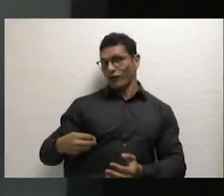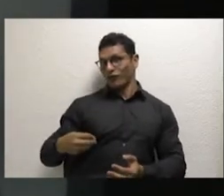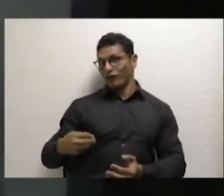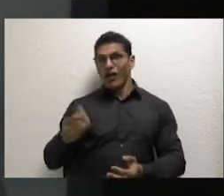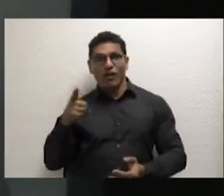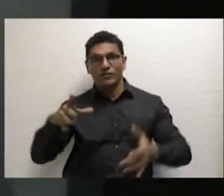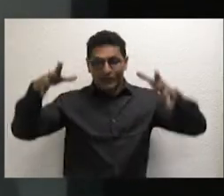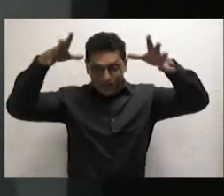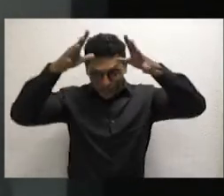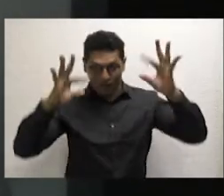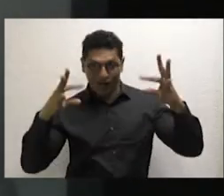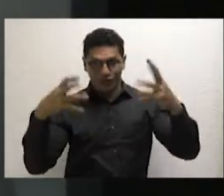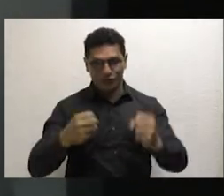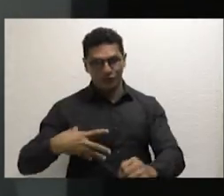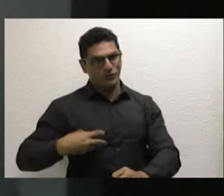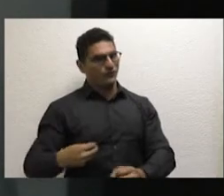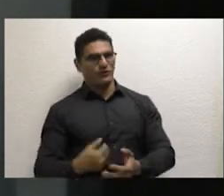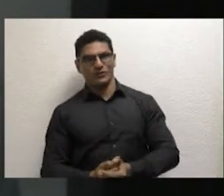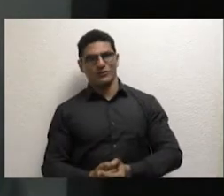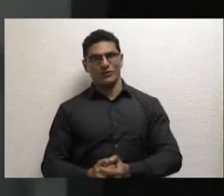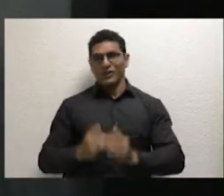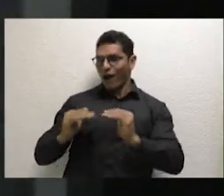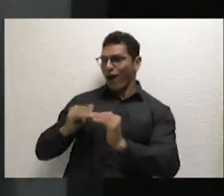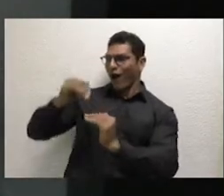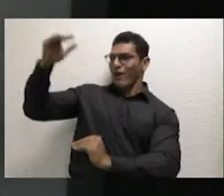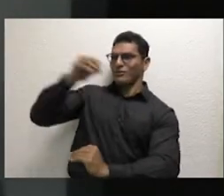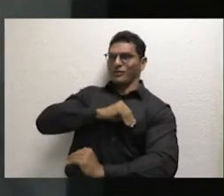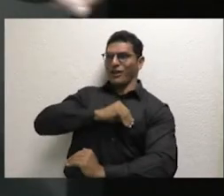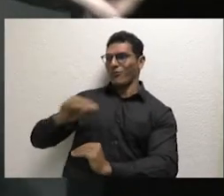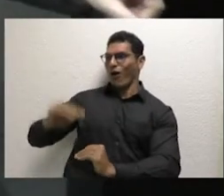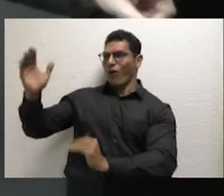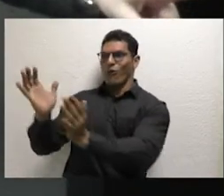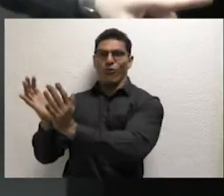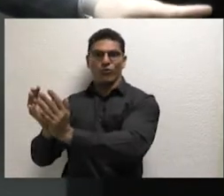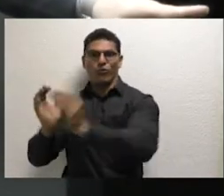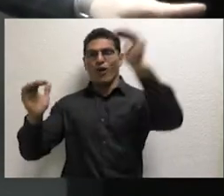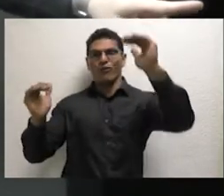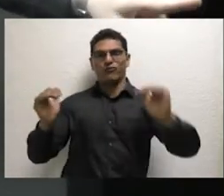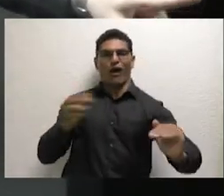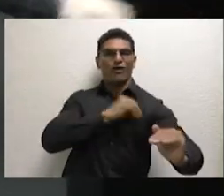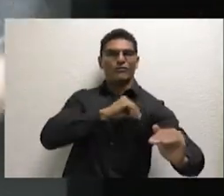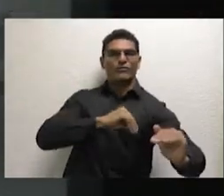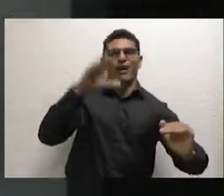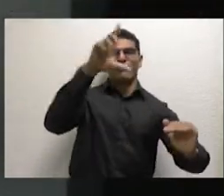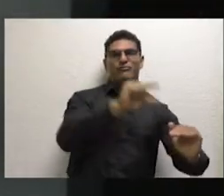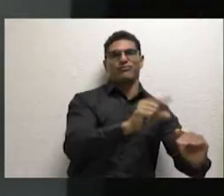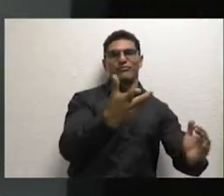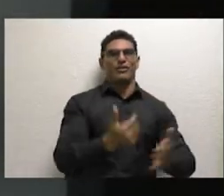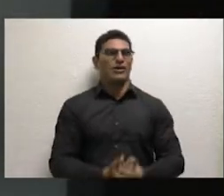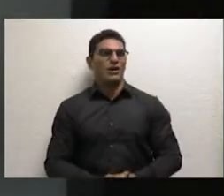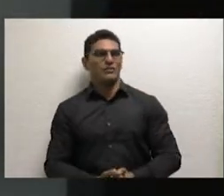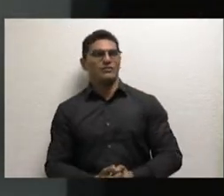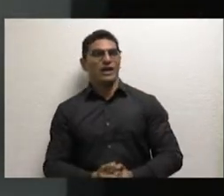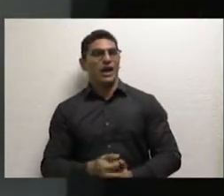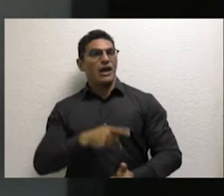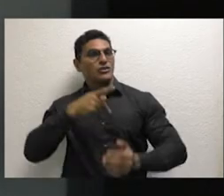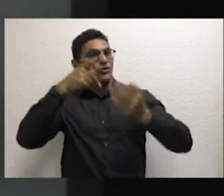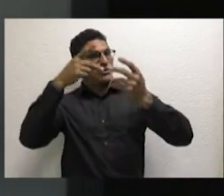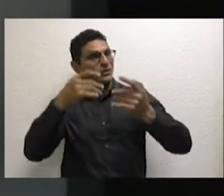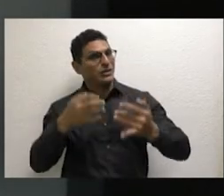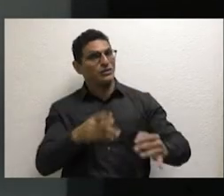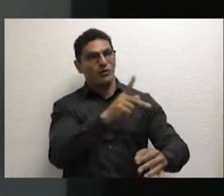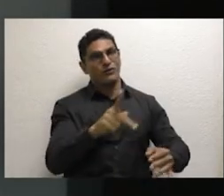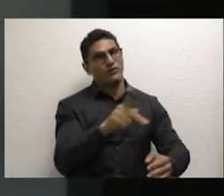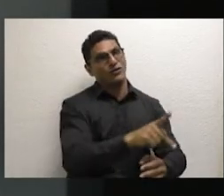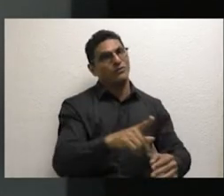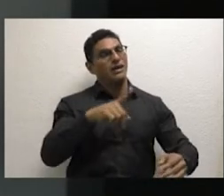todos não pode dar aumento para uma categoria e esquecer as outras eu estou falando aqui dos professores mas tem os